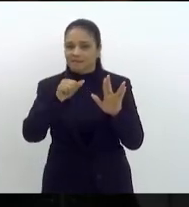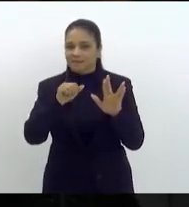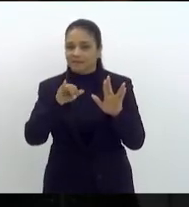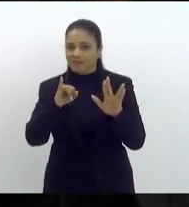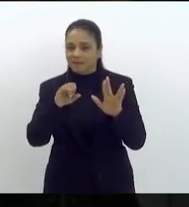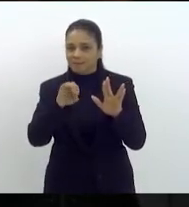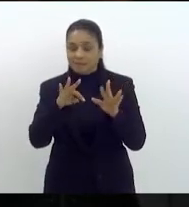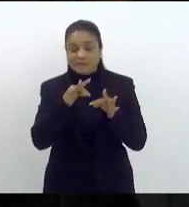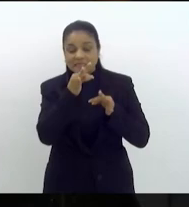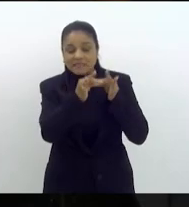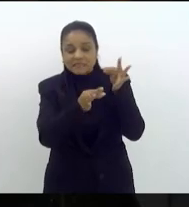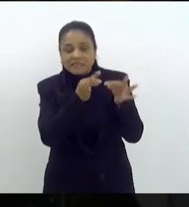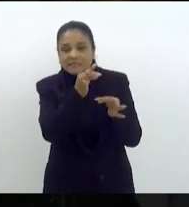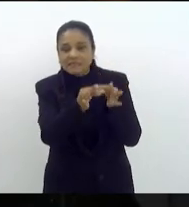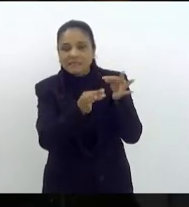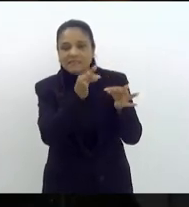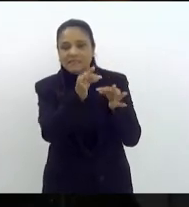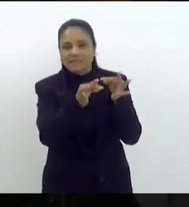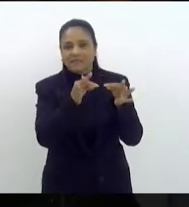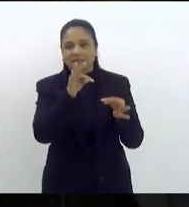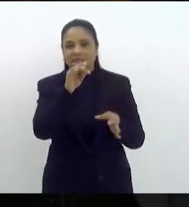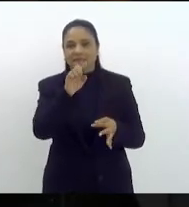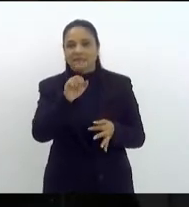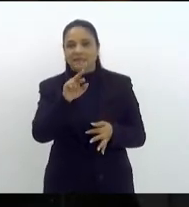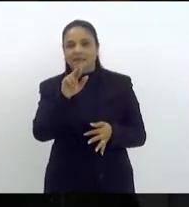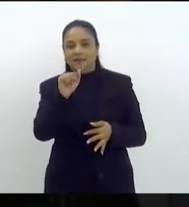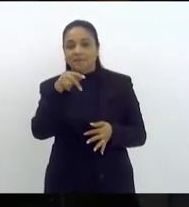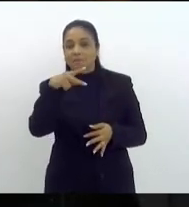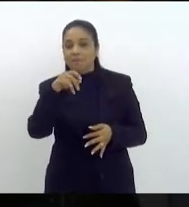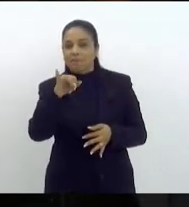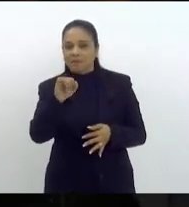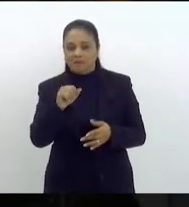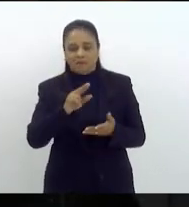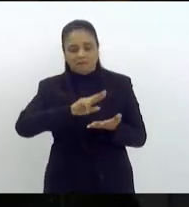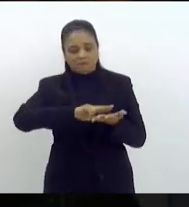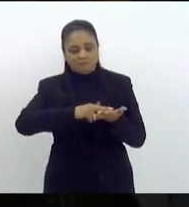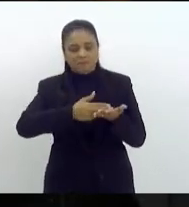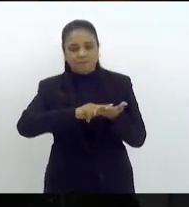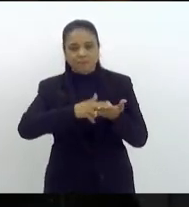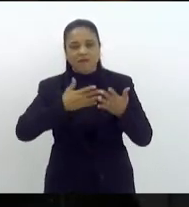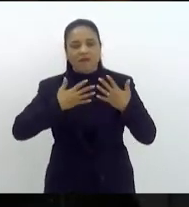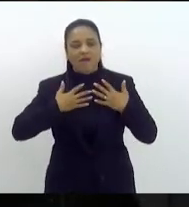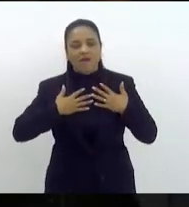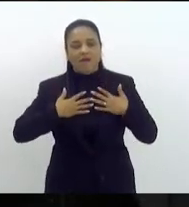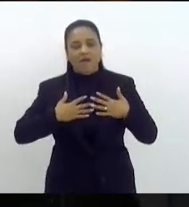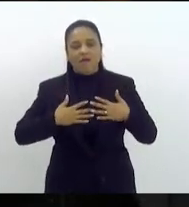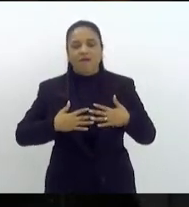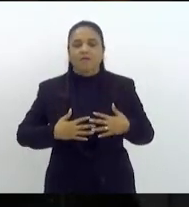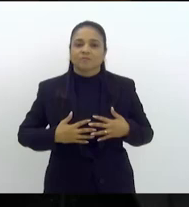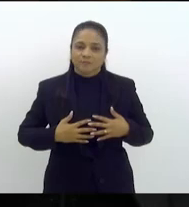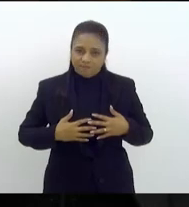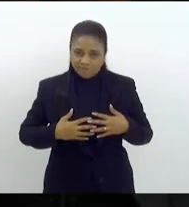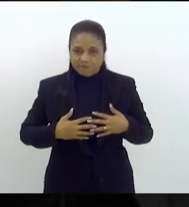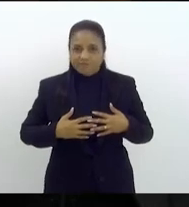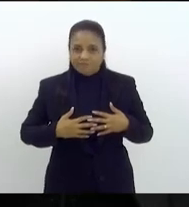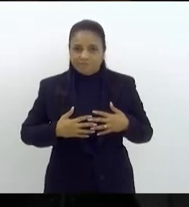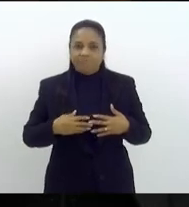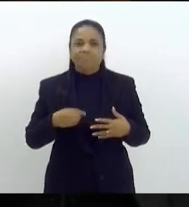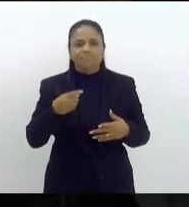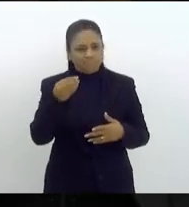terapêutico para a epilepsia Tem havido muitas